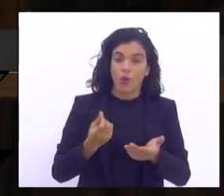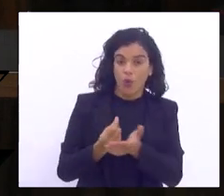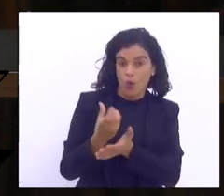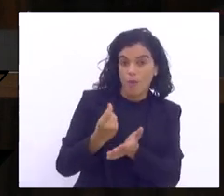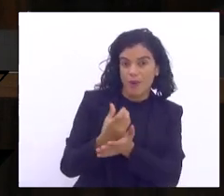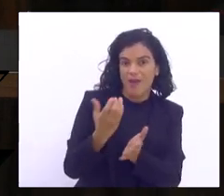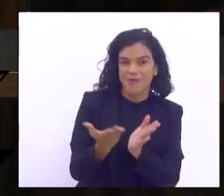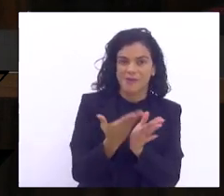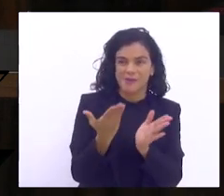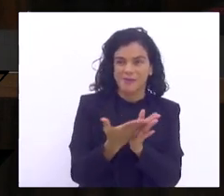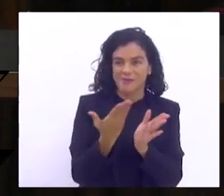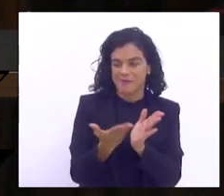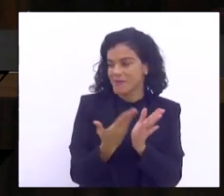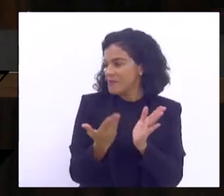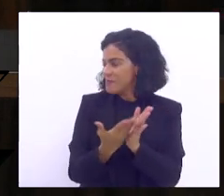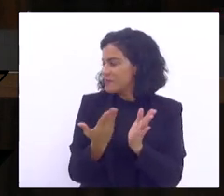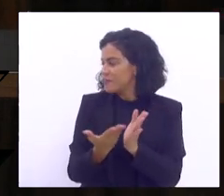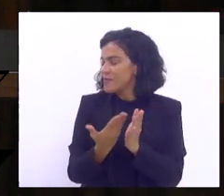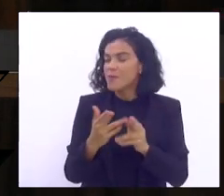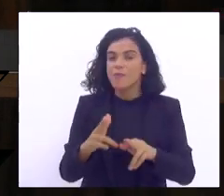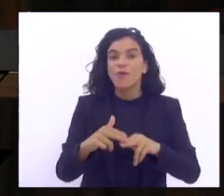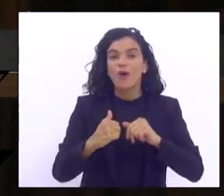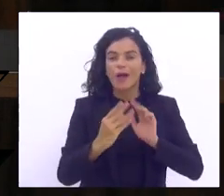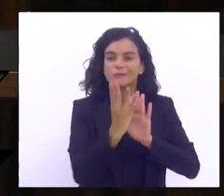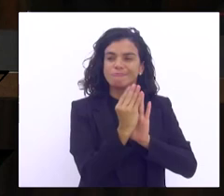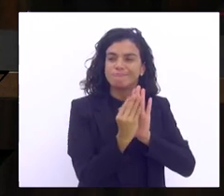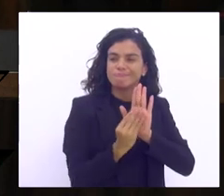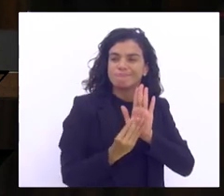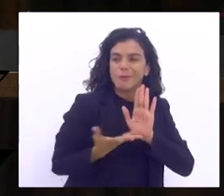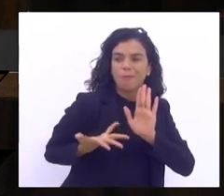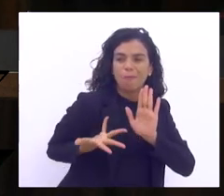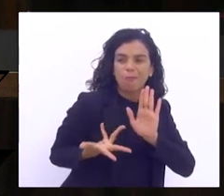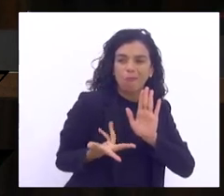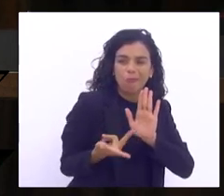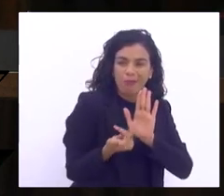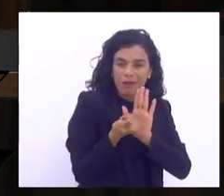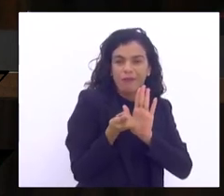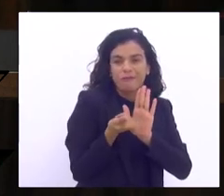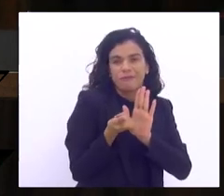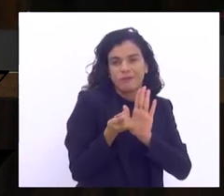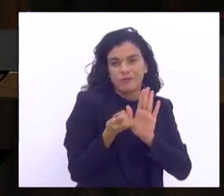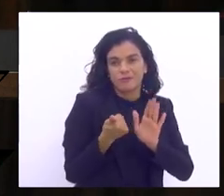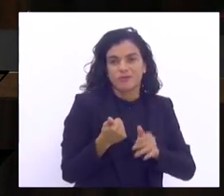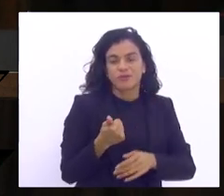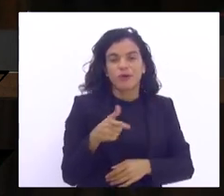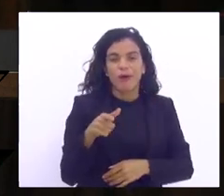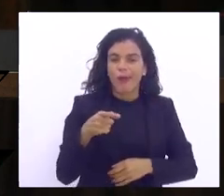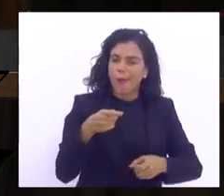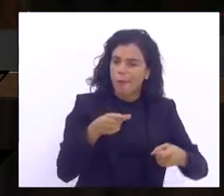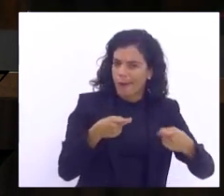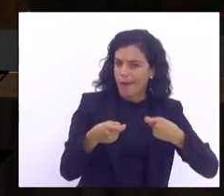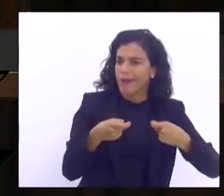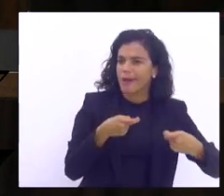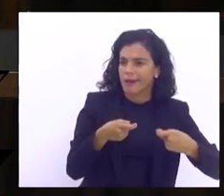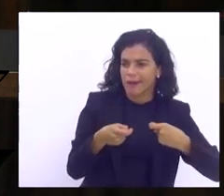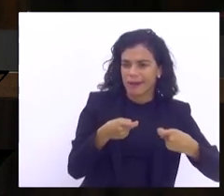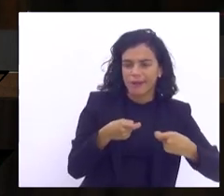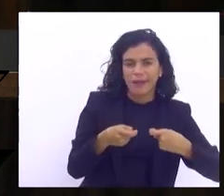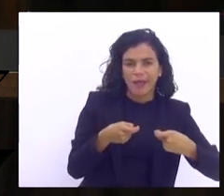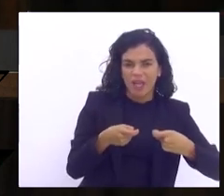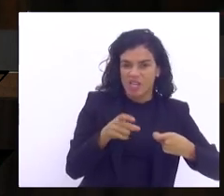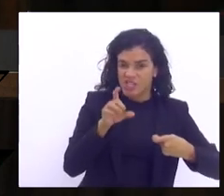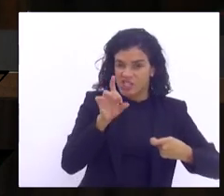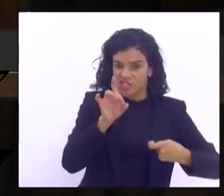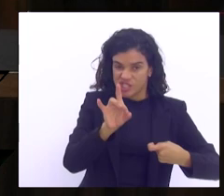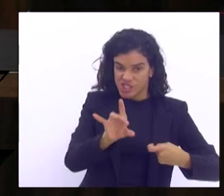adquiramos esses livros, né, por causa do conteúdo riquíssimo. Como já foi dito, é uma guerra que não